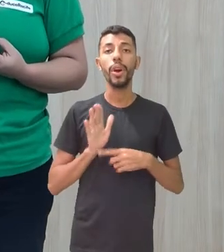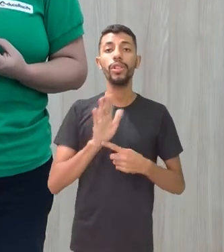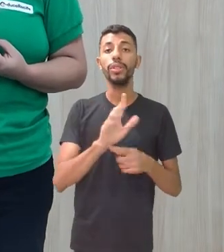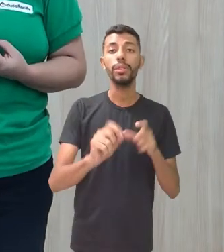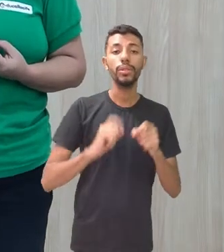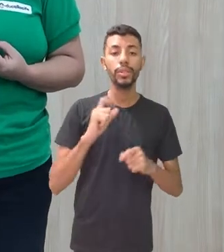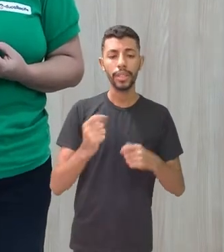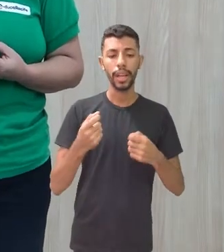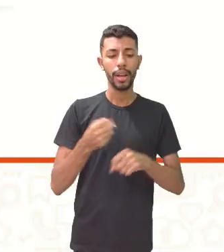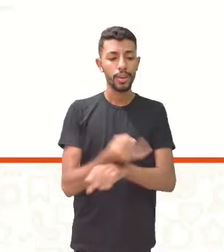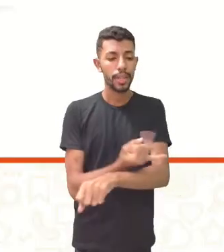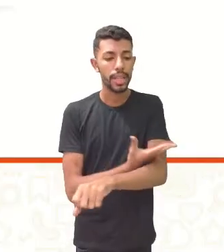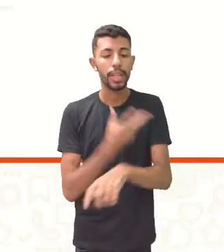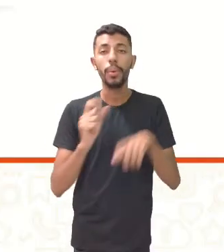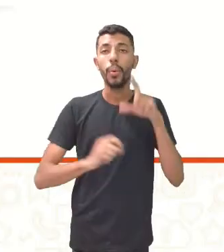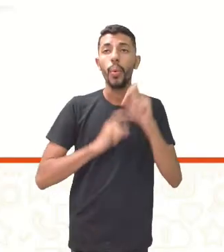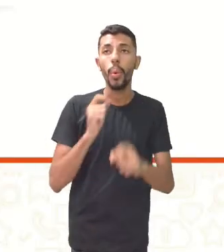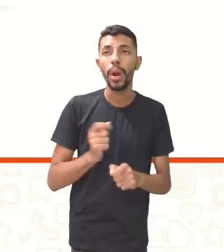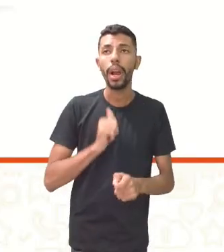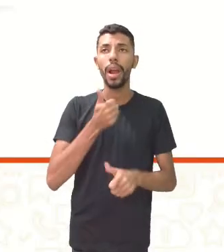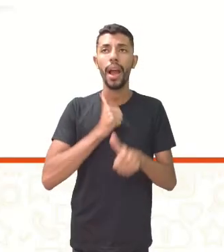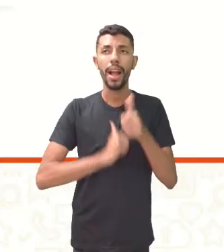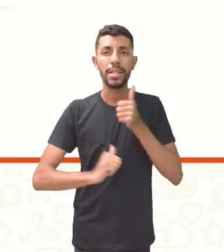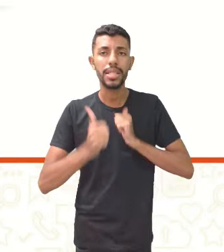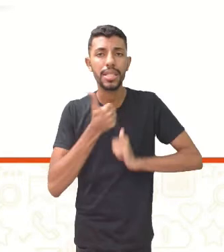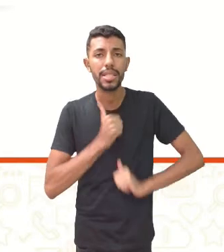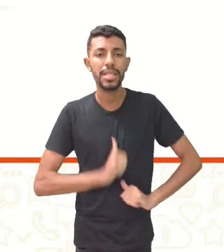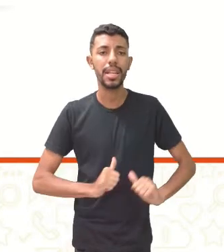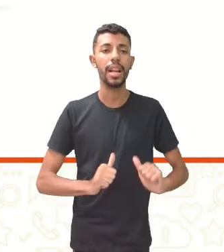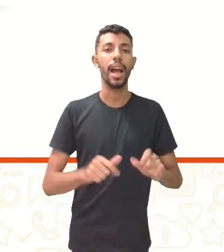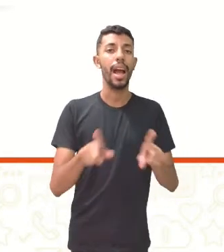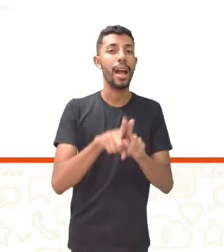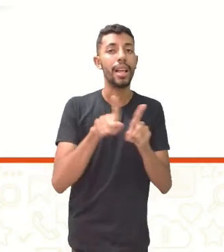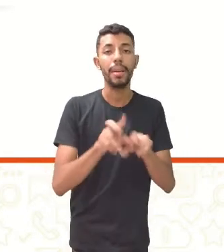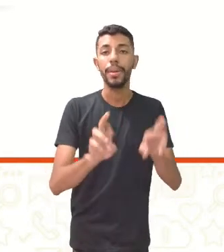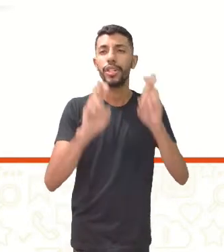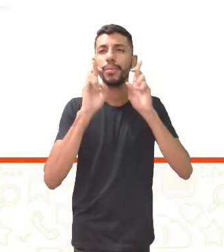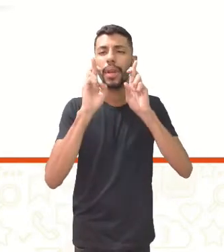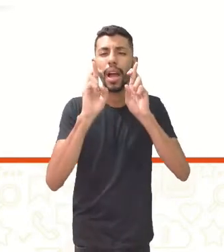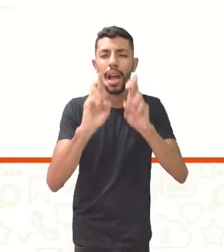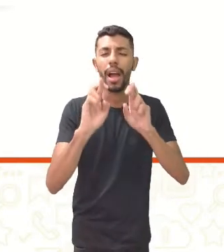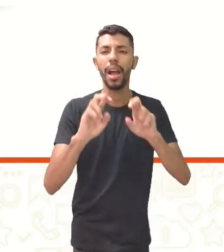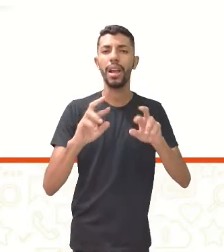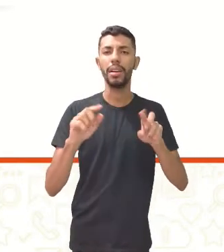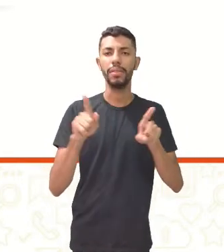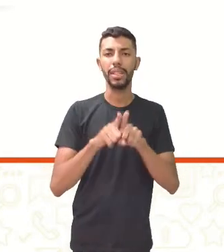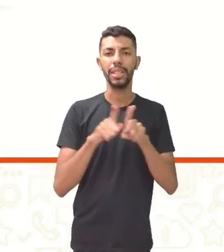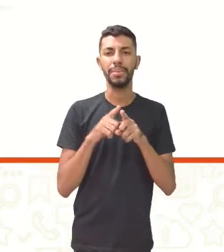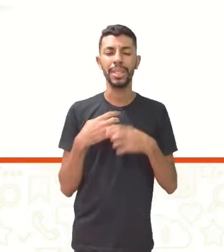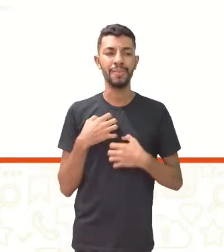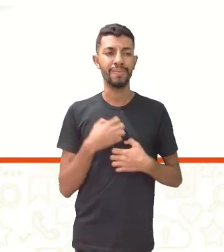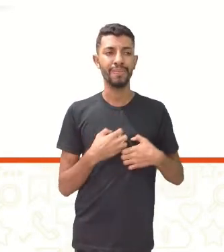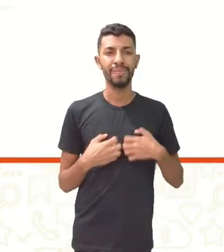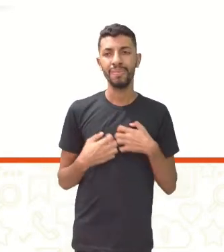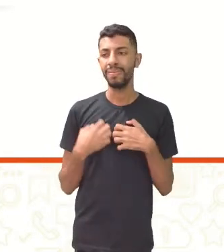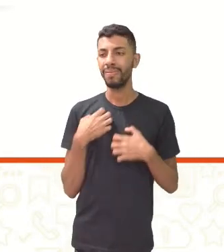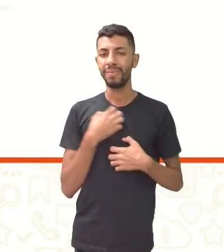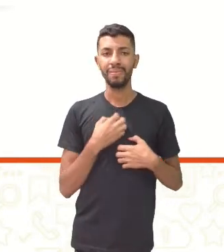de ansiedade, o sentimento de expectativa, o sentimento de